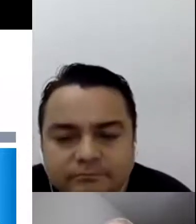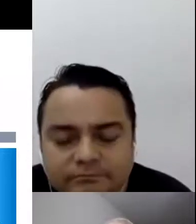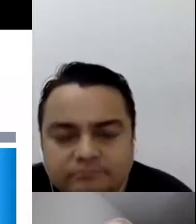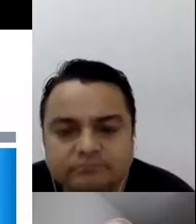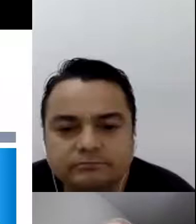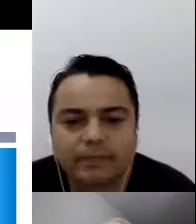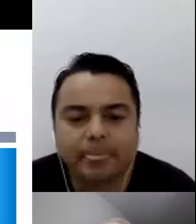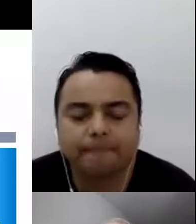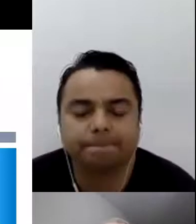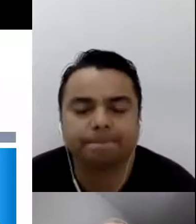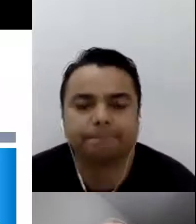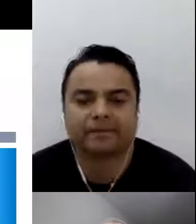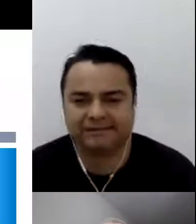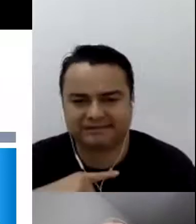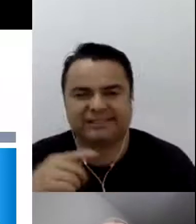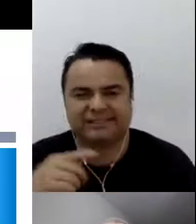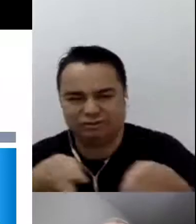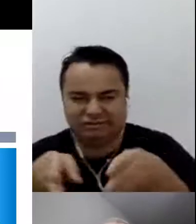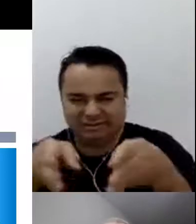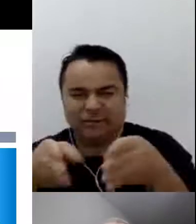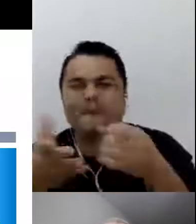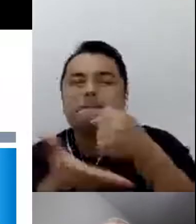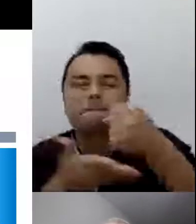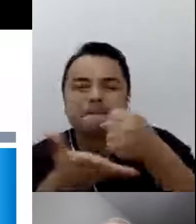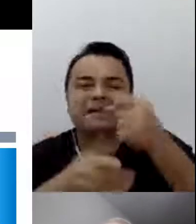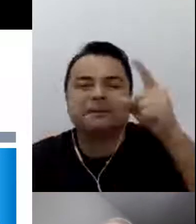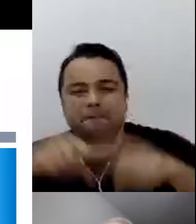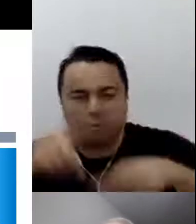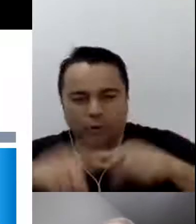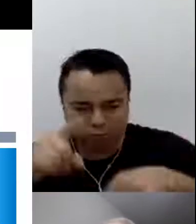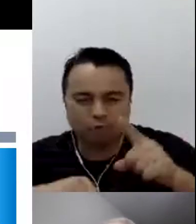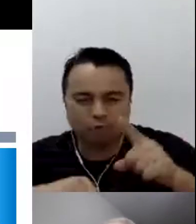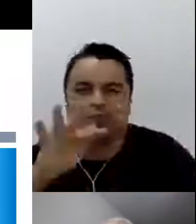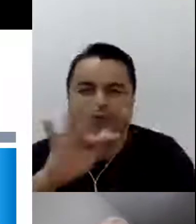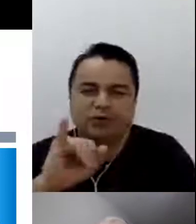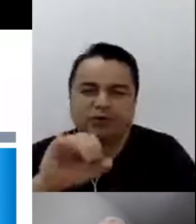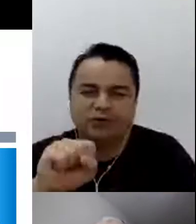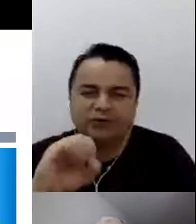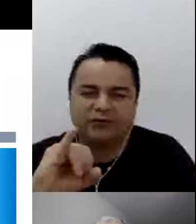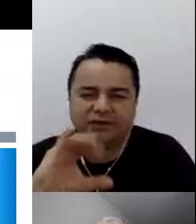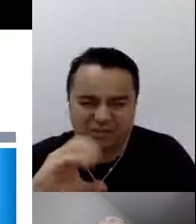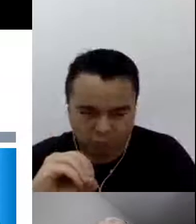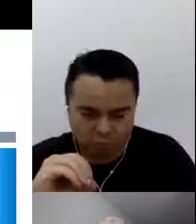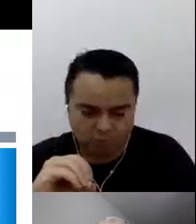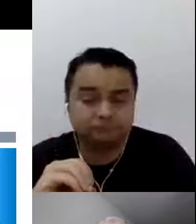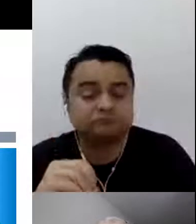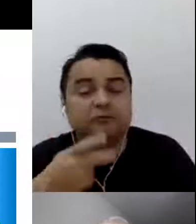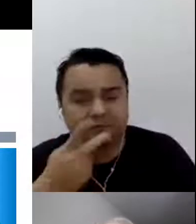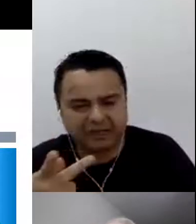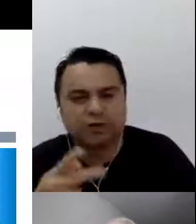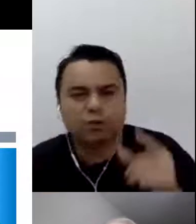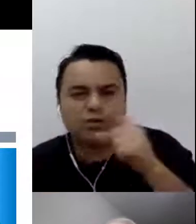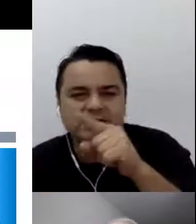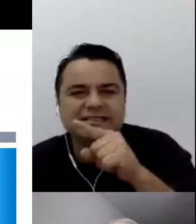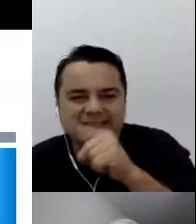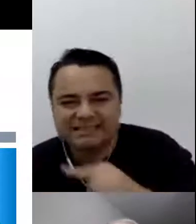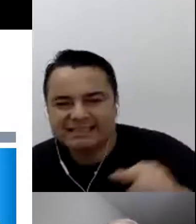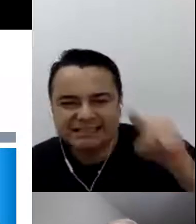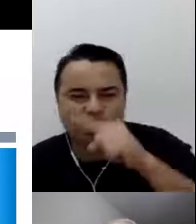bastante direcionamento com base em produtos físicos, né? Então, falando do ciclo de vida de